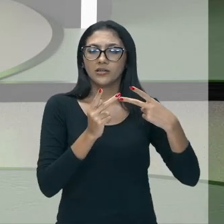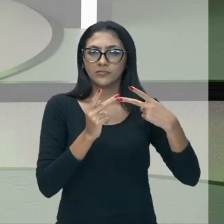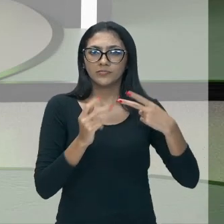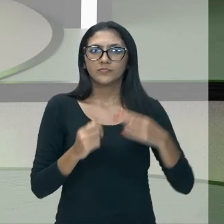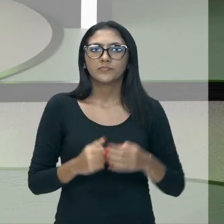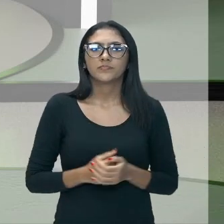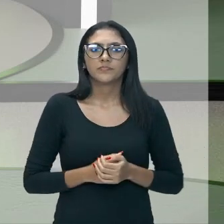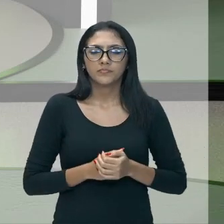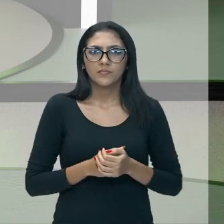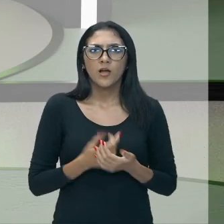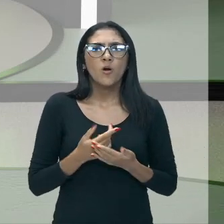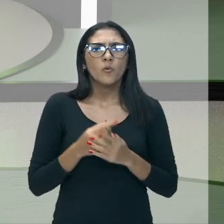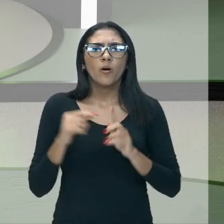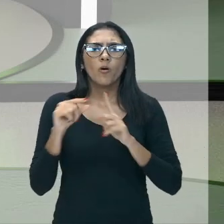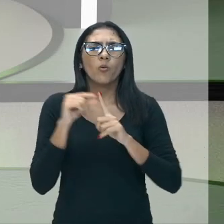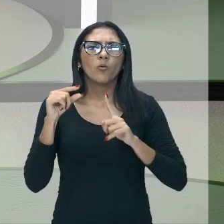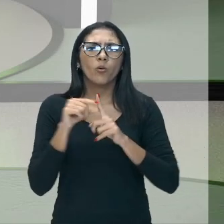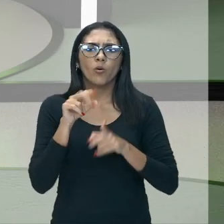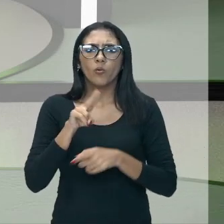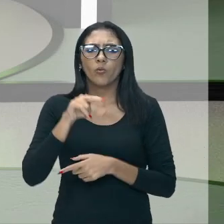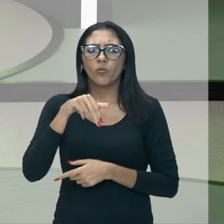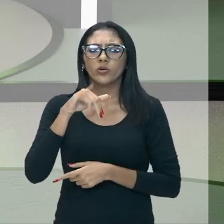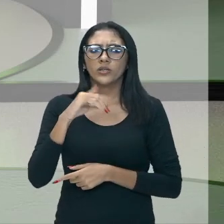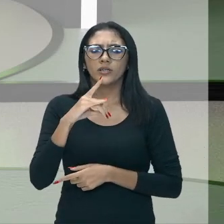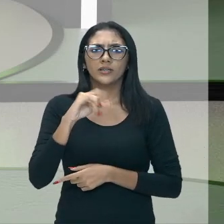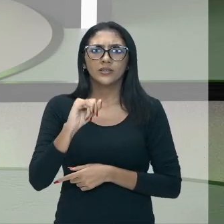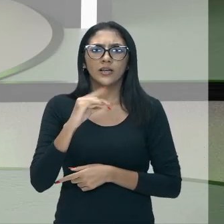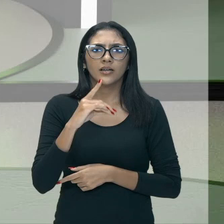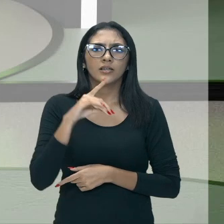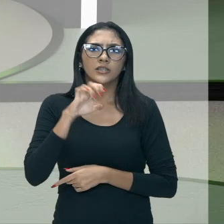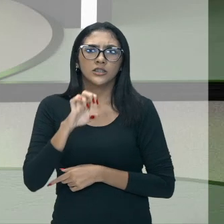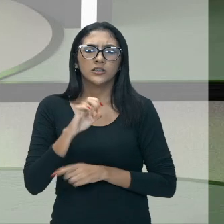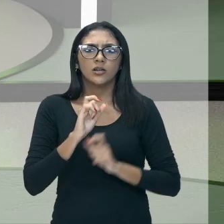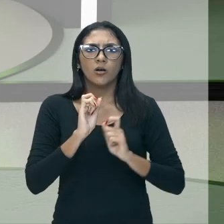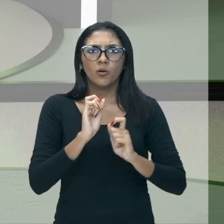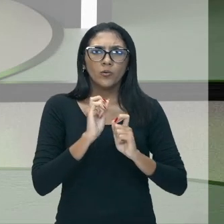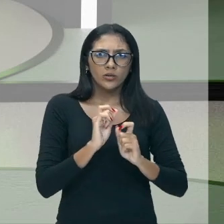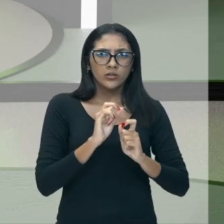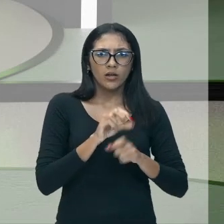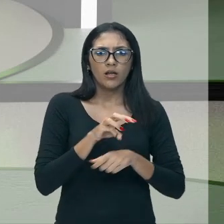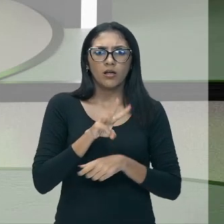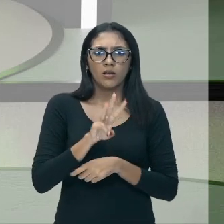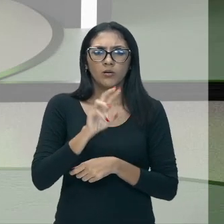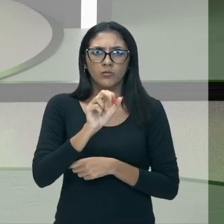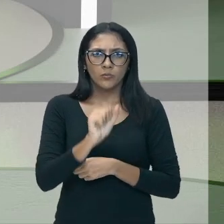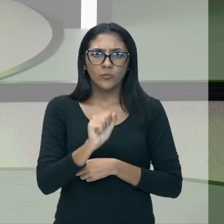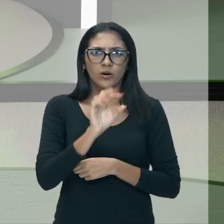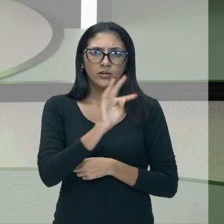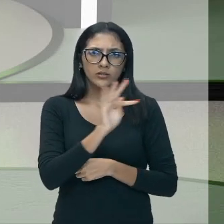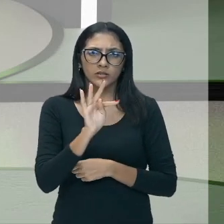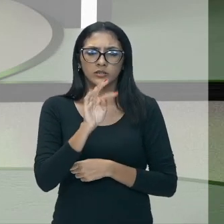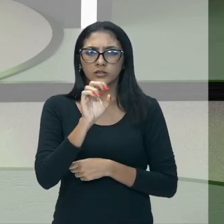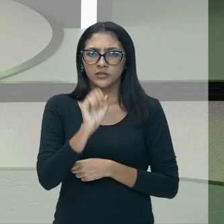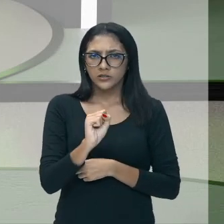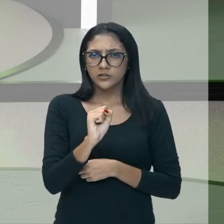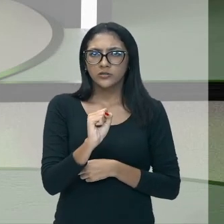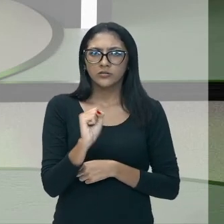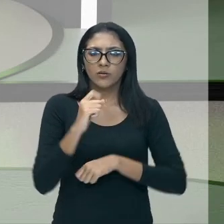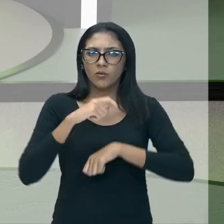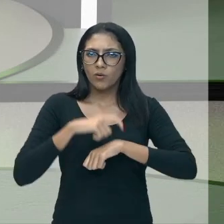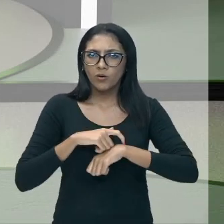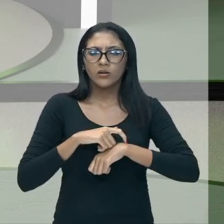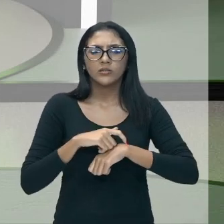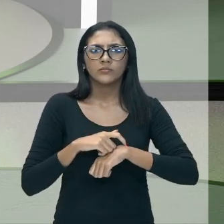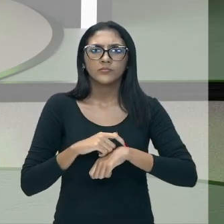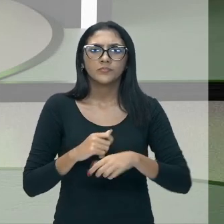unidade da energia elétrica é o quilowatt-hora. Toda vez que eu falar de